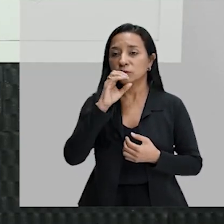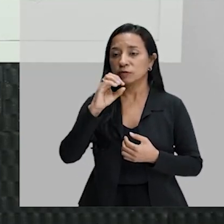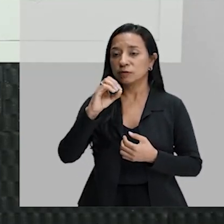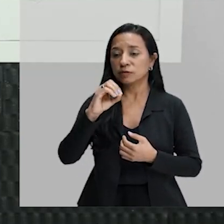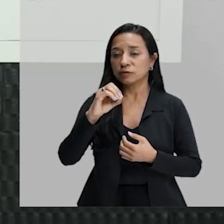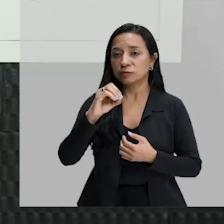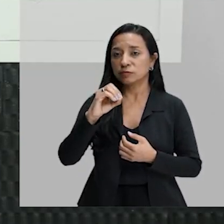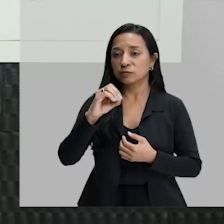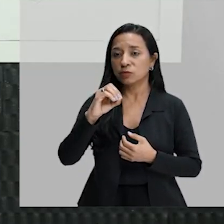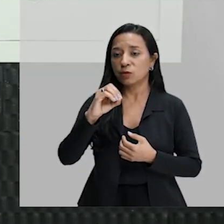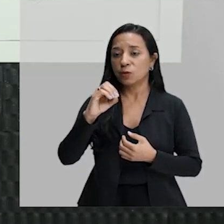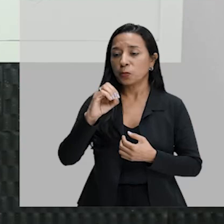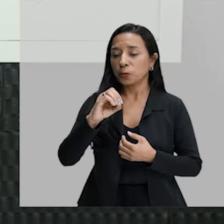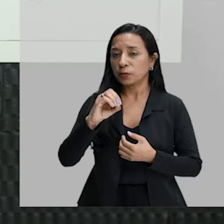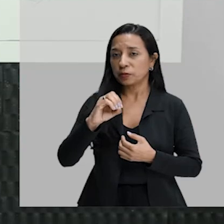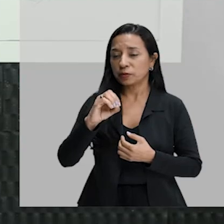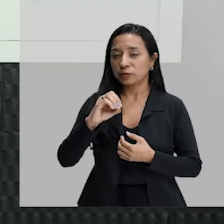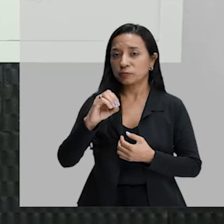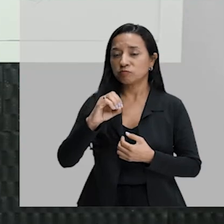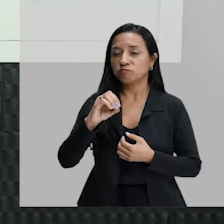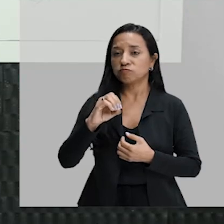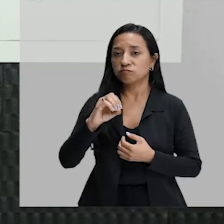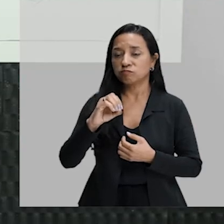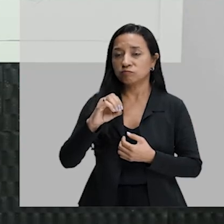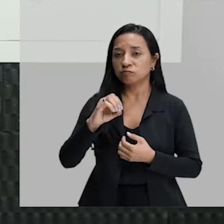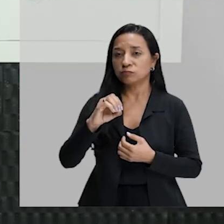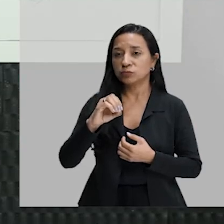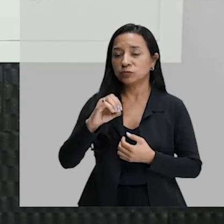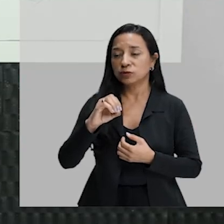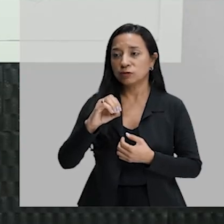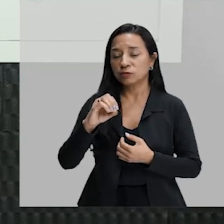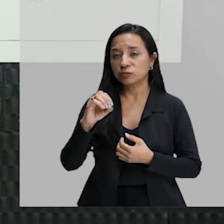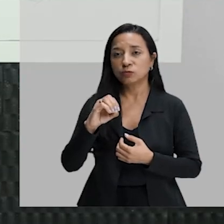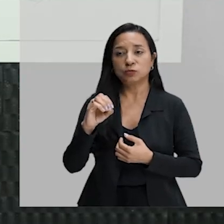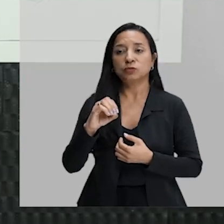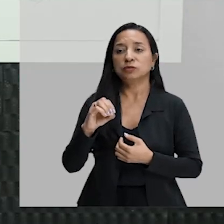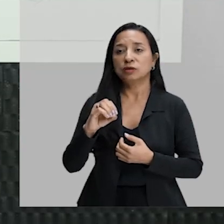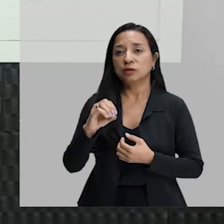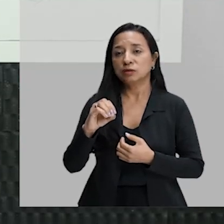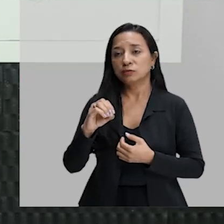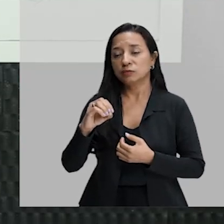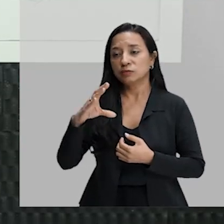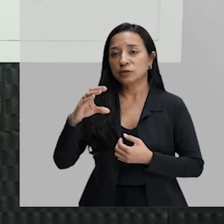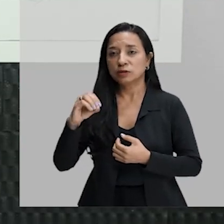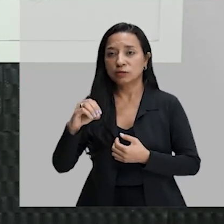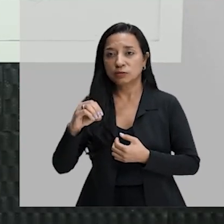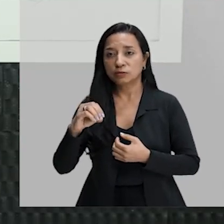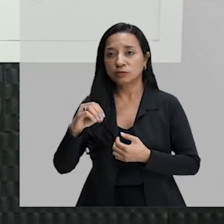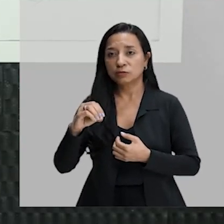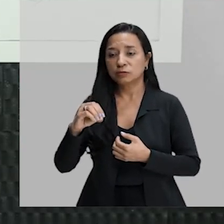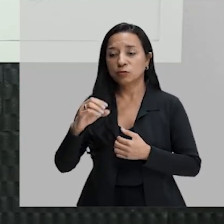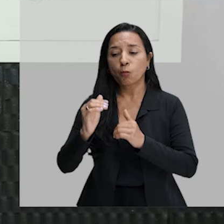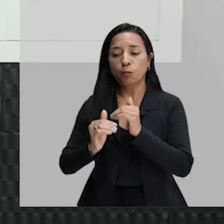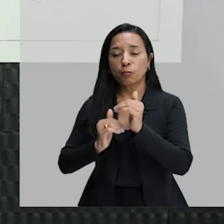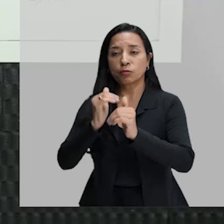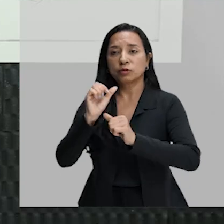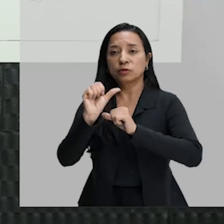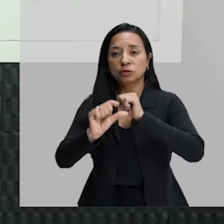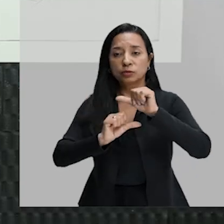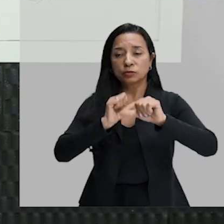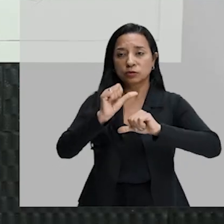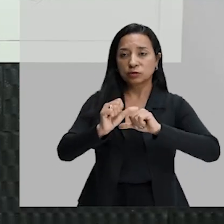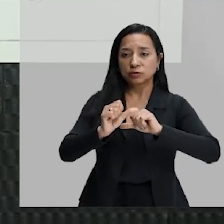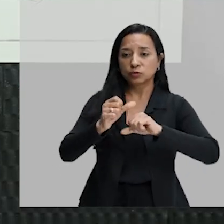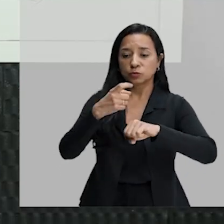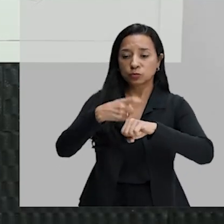Celsius, ela está num processo de mudança do sólido para o líquido, né, ou do líquido para o sólido. Mas vamos pegar